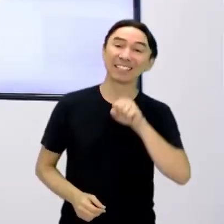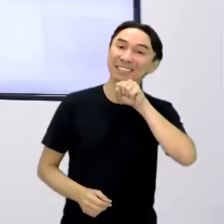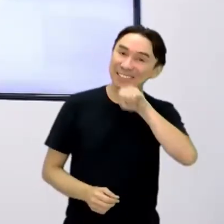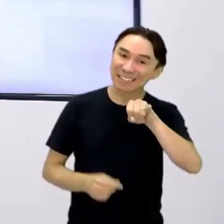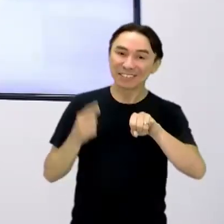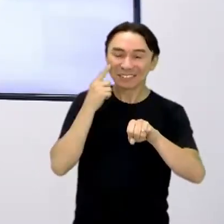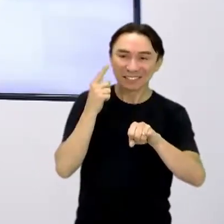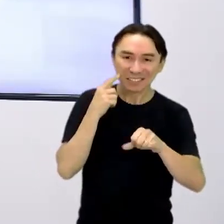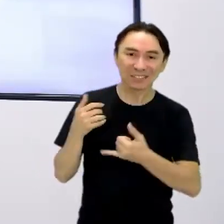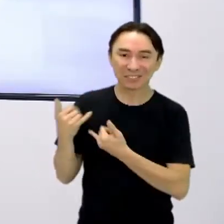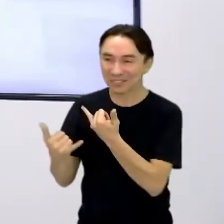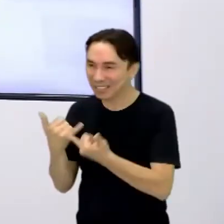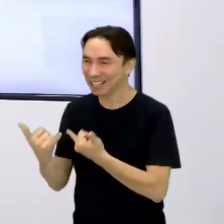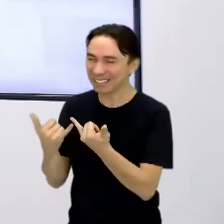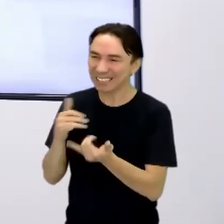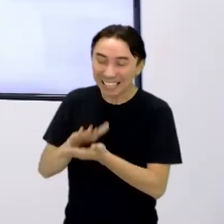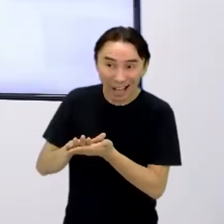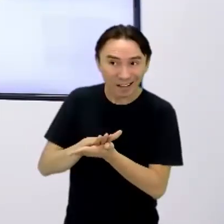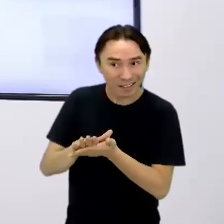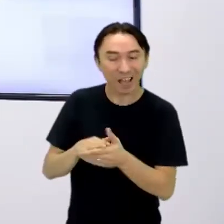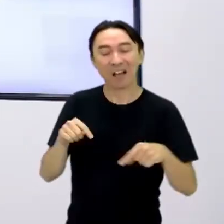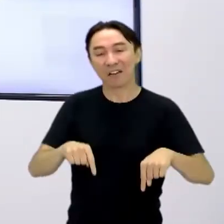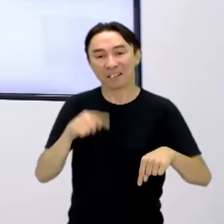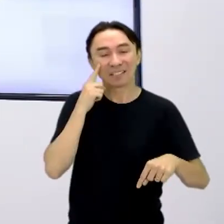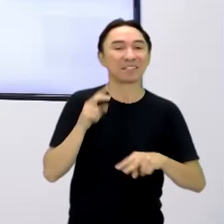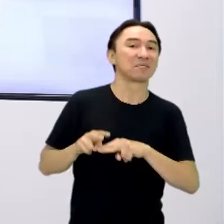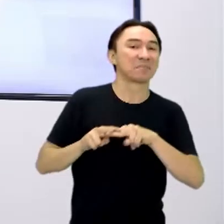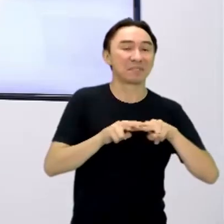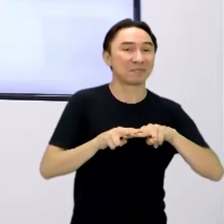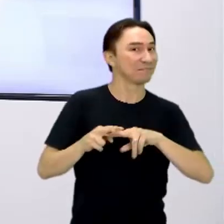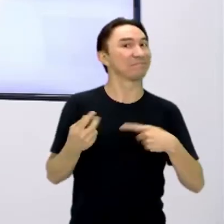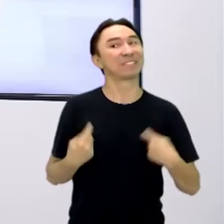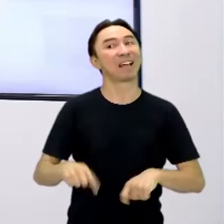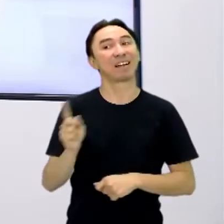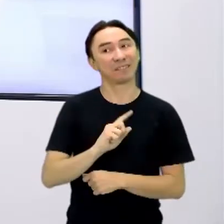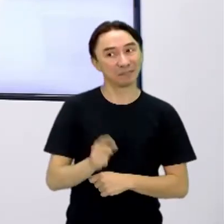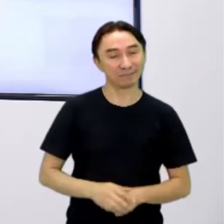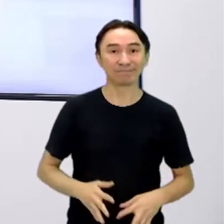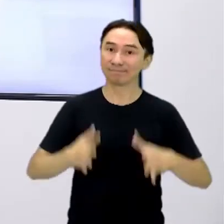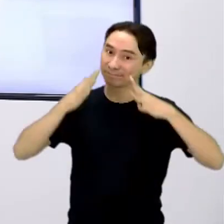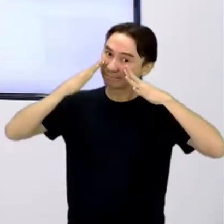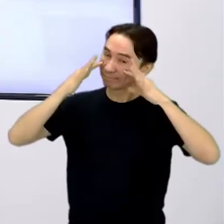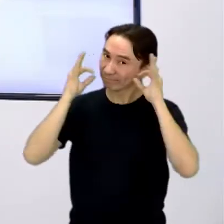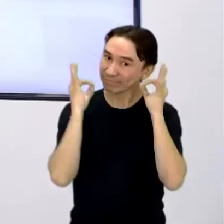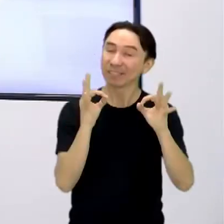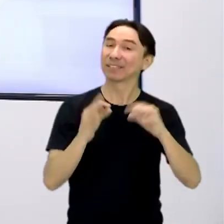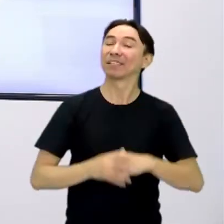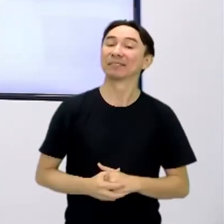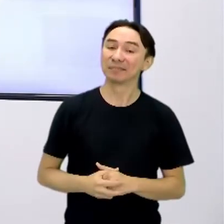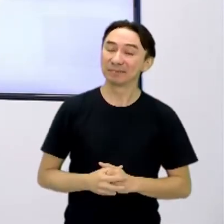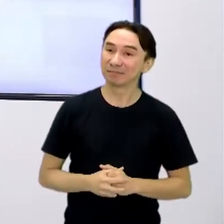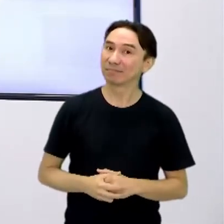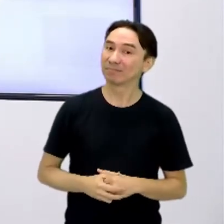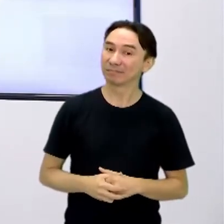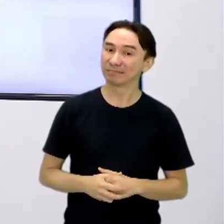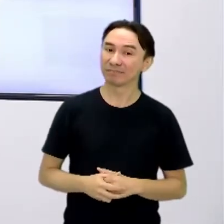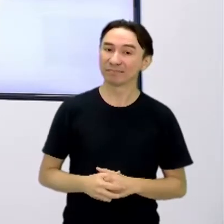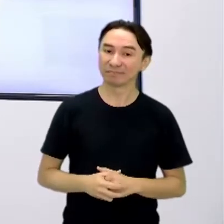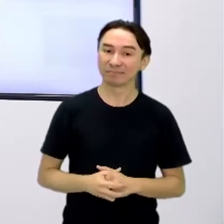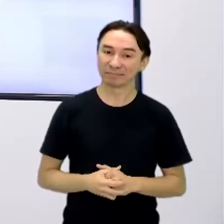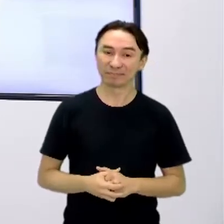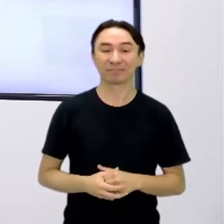Então, preste atenção aí no conteúdo, tá bom? Vamos lá. Deixa eu ver aqui